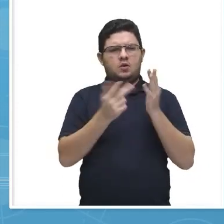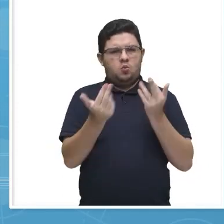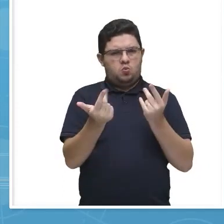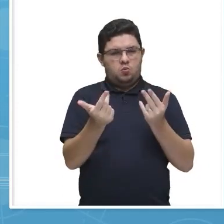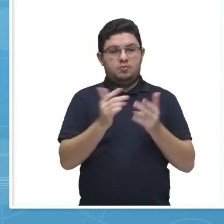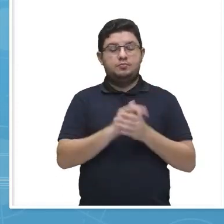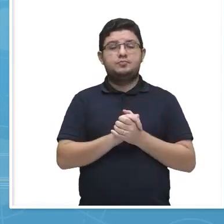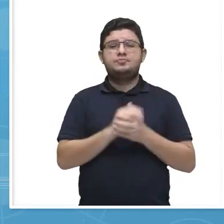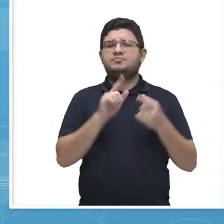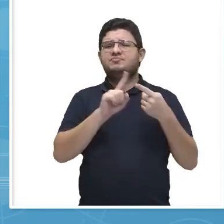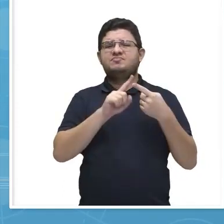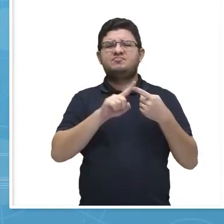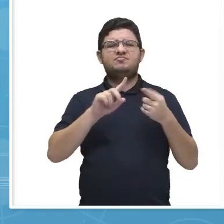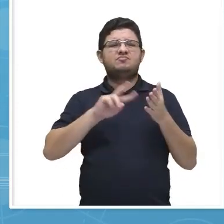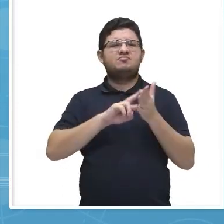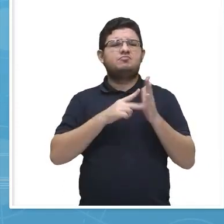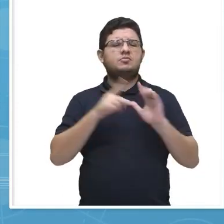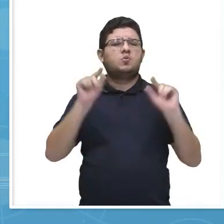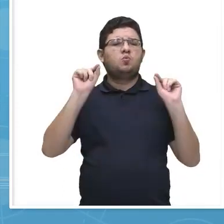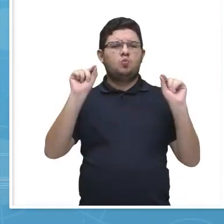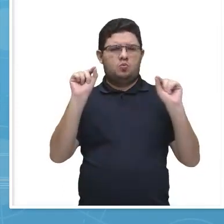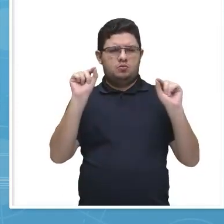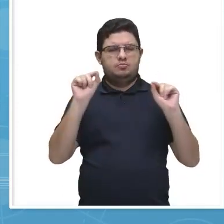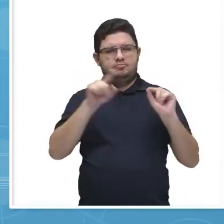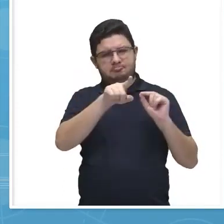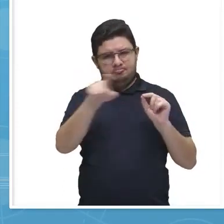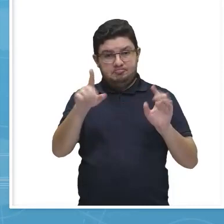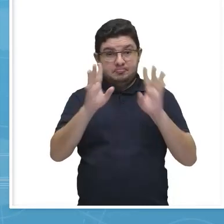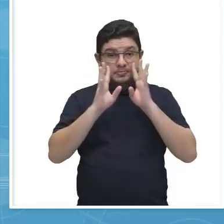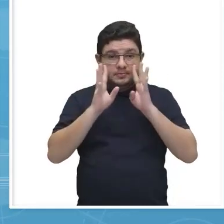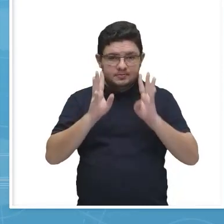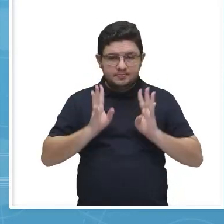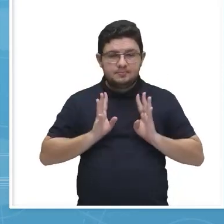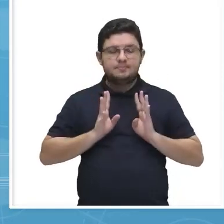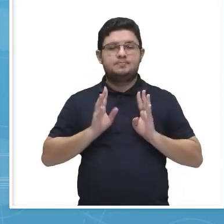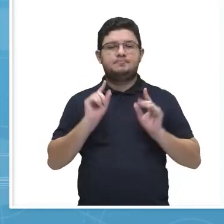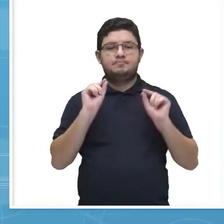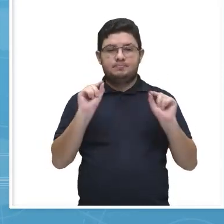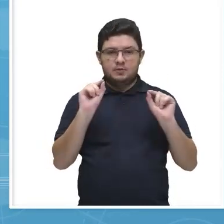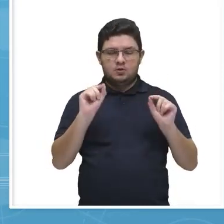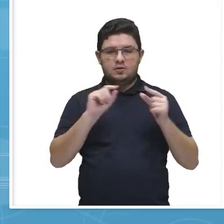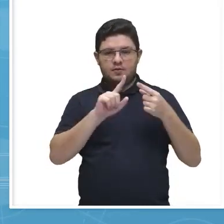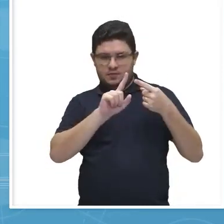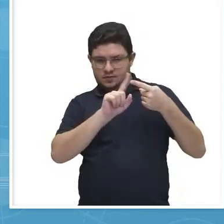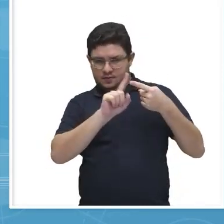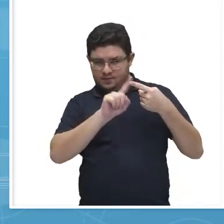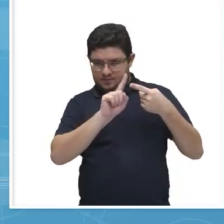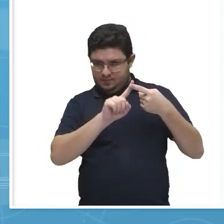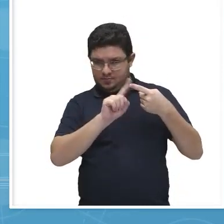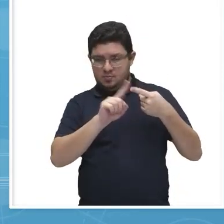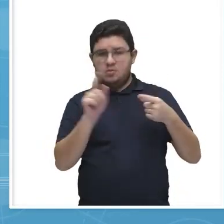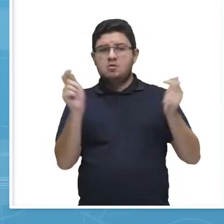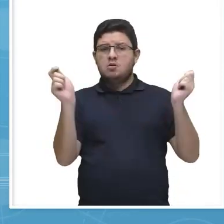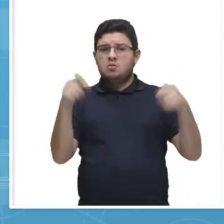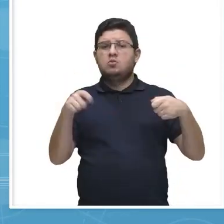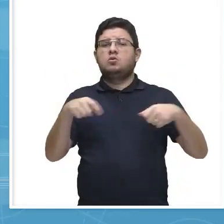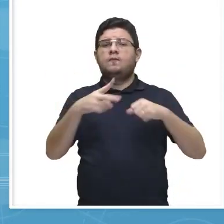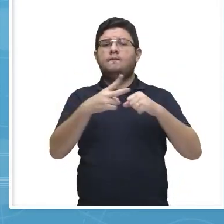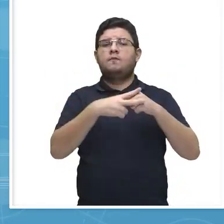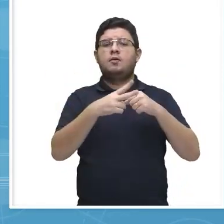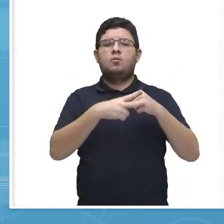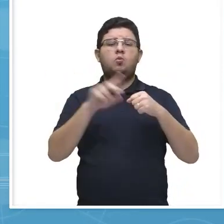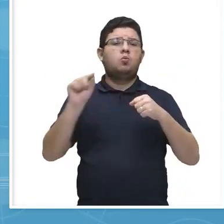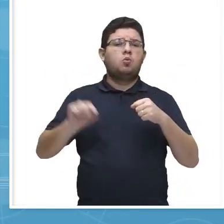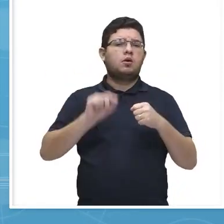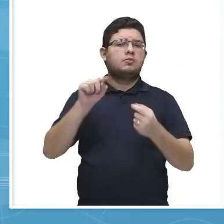verbos, eles vão, preste muita atenção, eles vão indicar, apontar em que